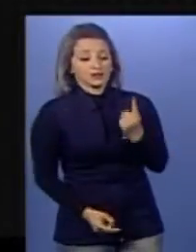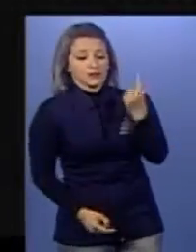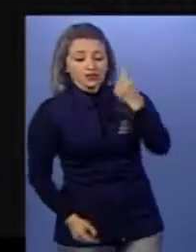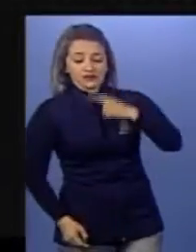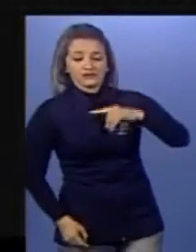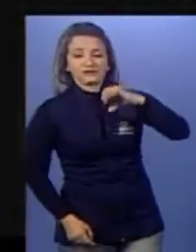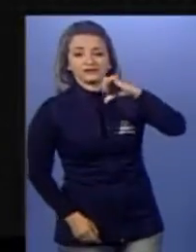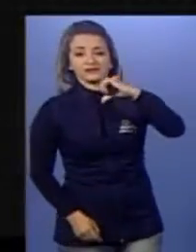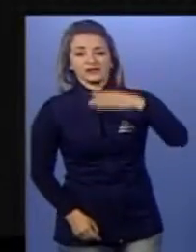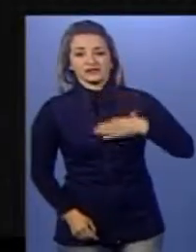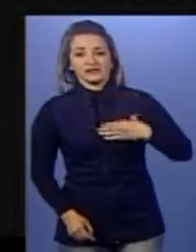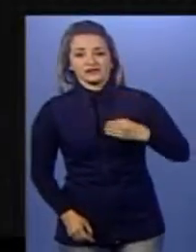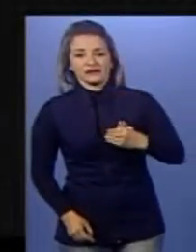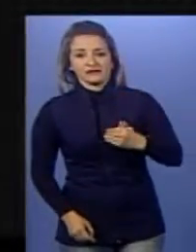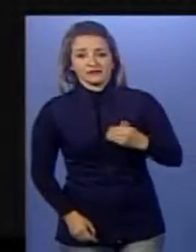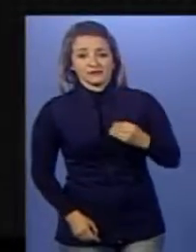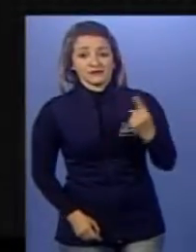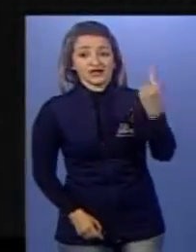filho